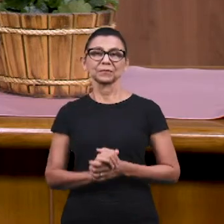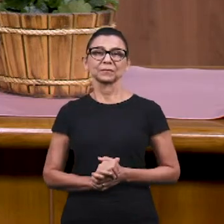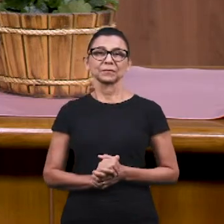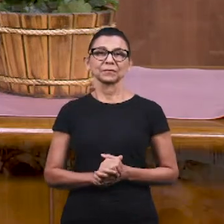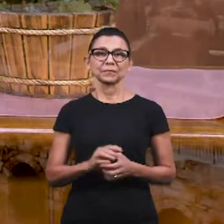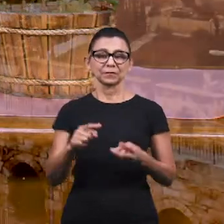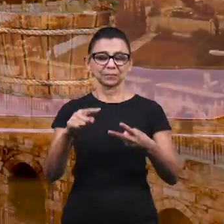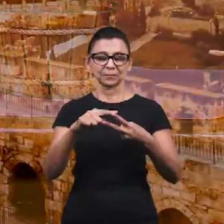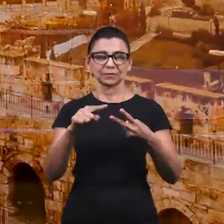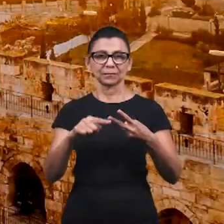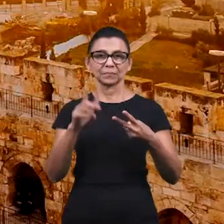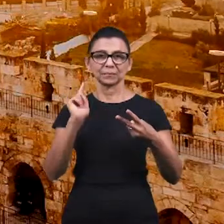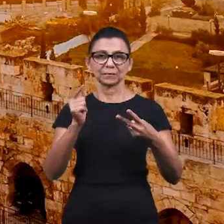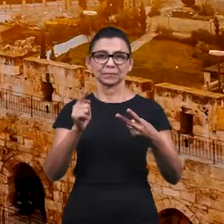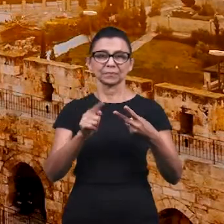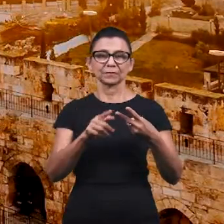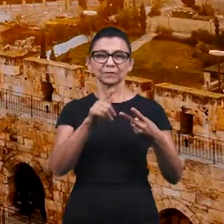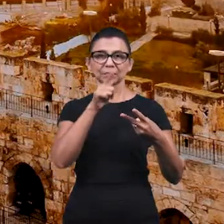Gilson Souza.